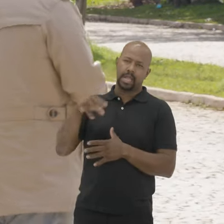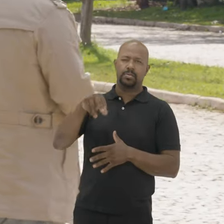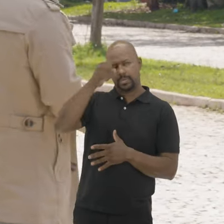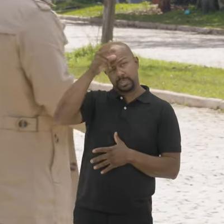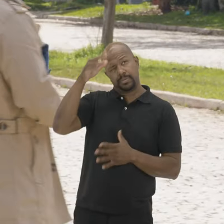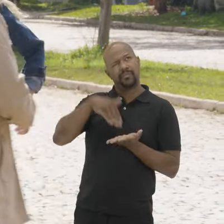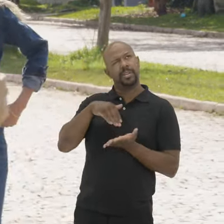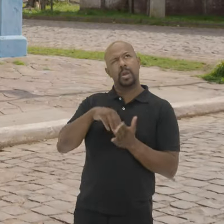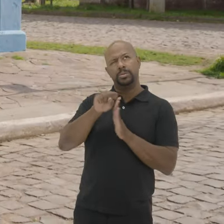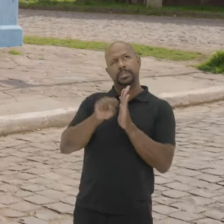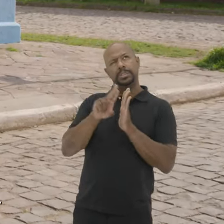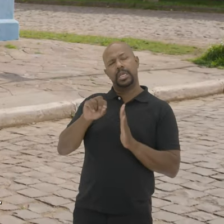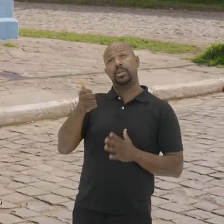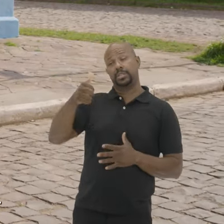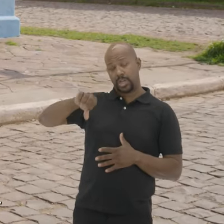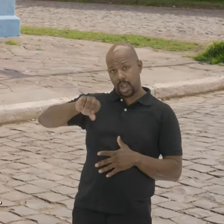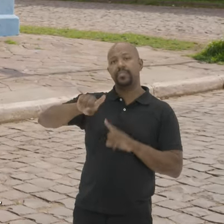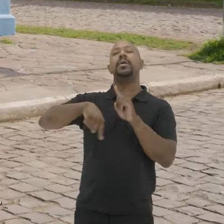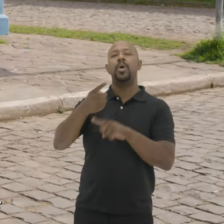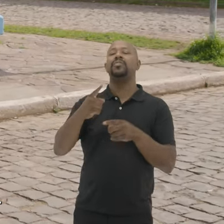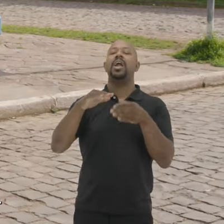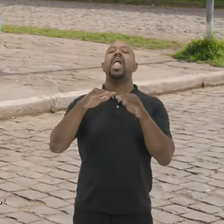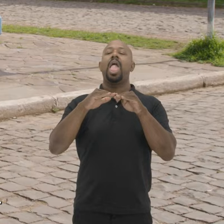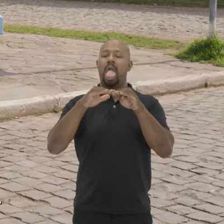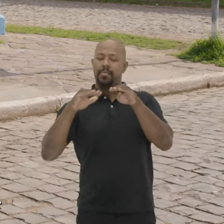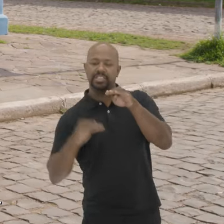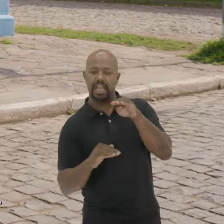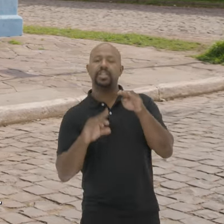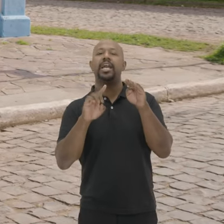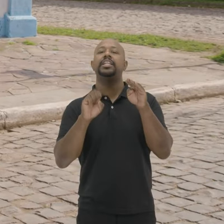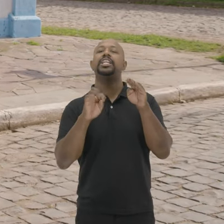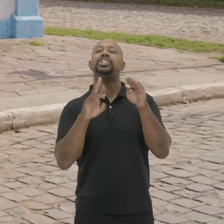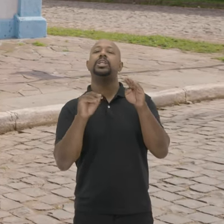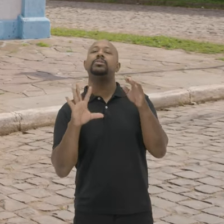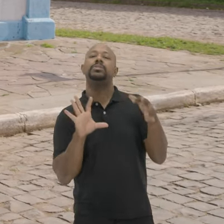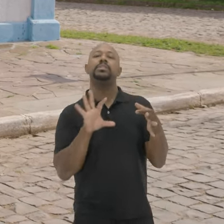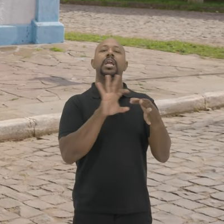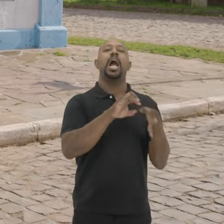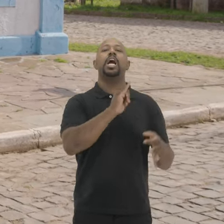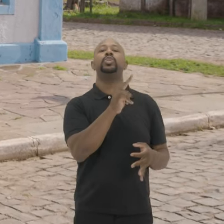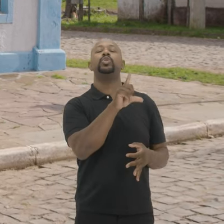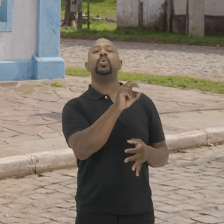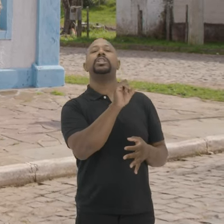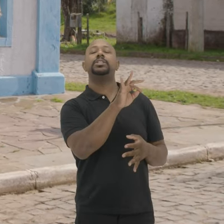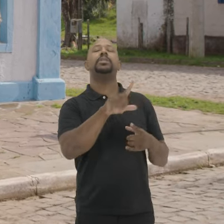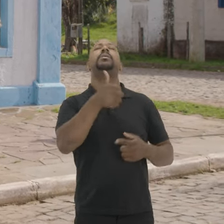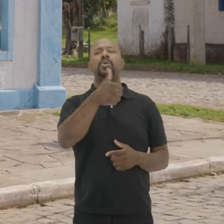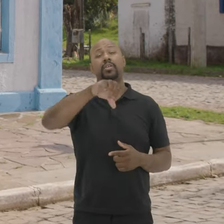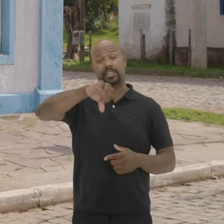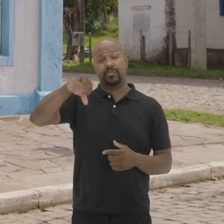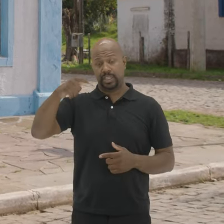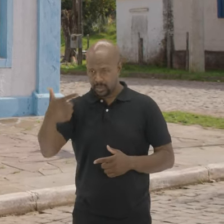ali no final do século 19 depois ele foi rebaixado distrito Então ele era anexado a Júlio de Castilhos